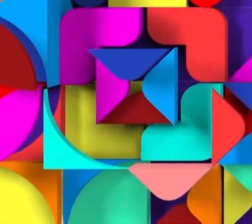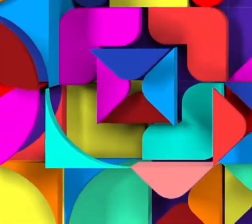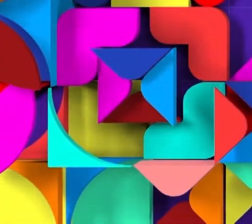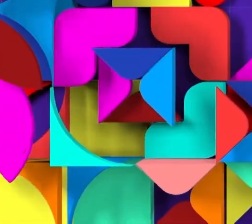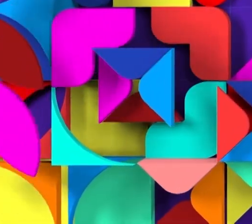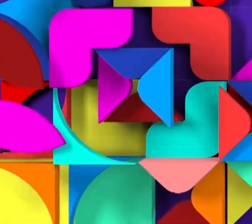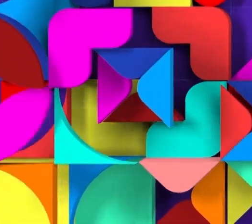aí